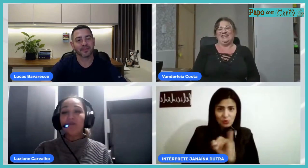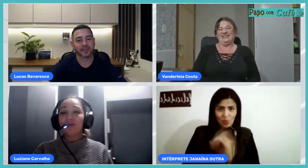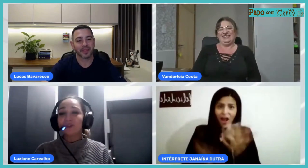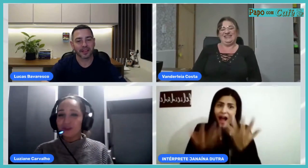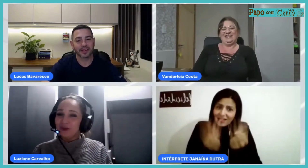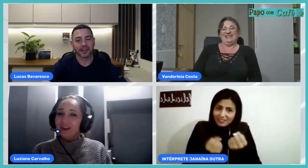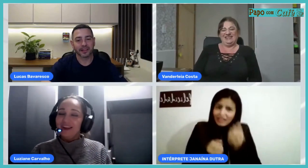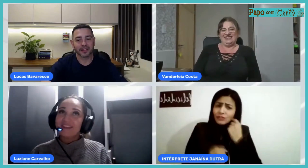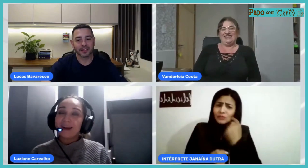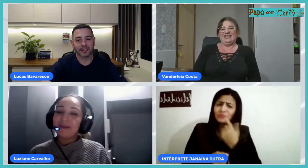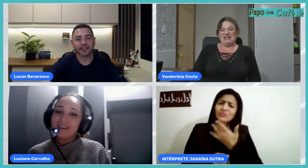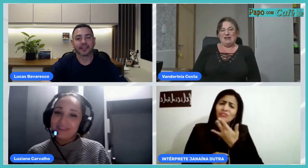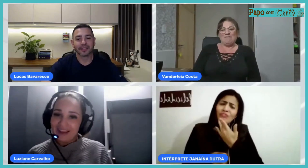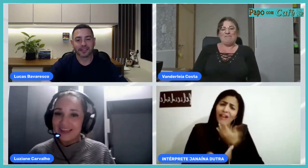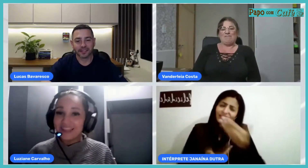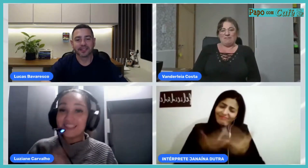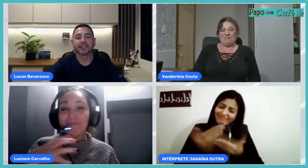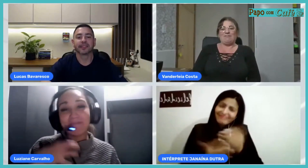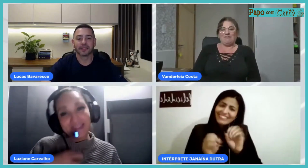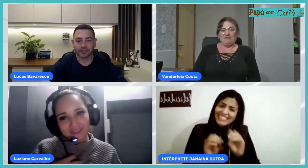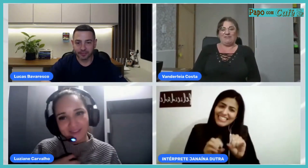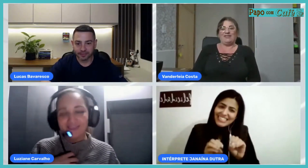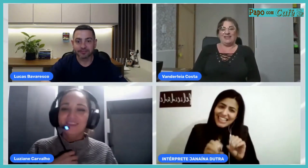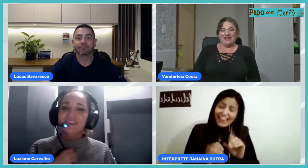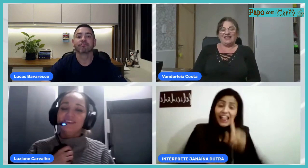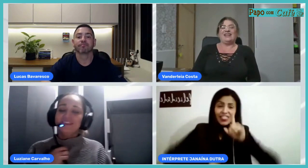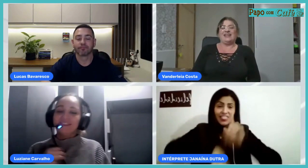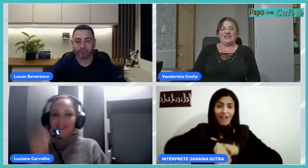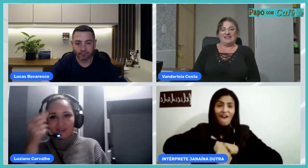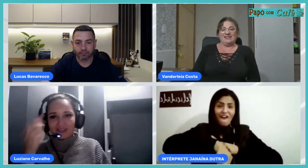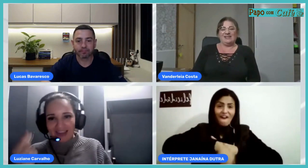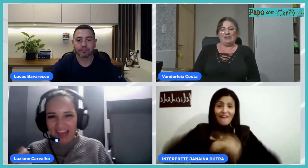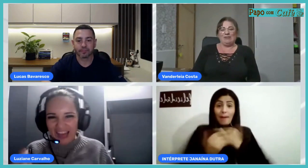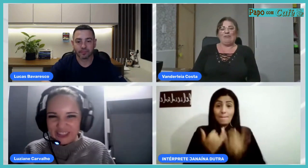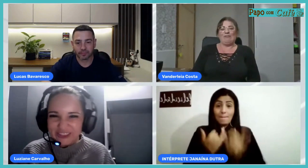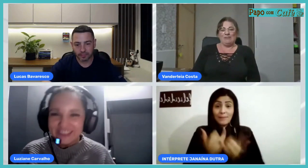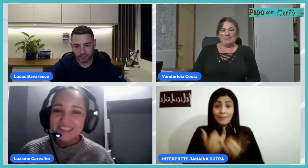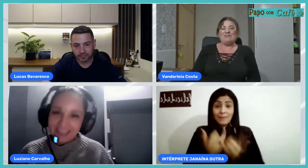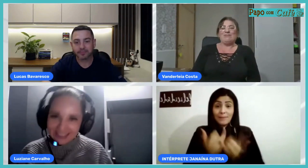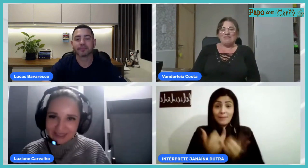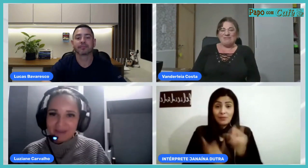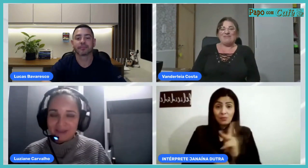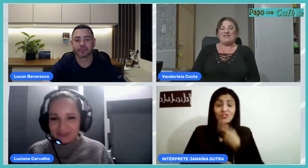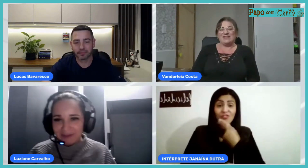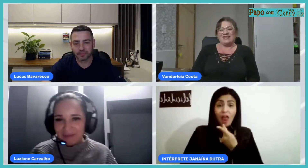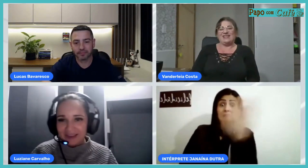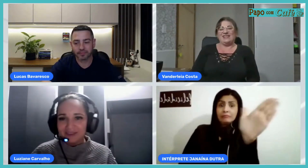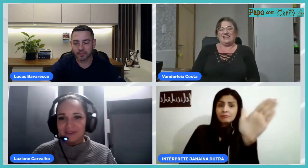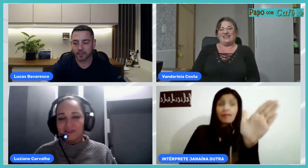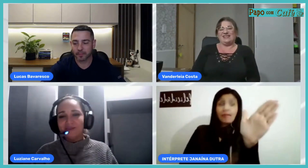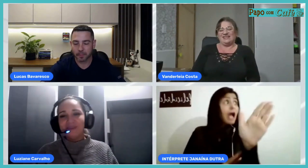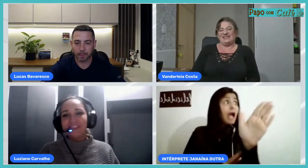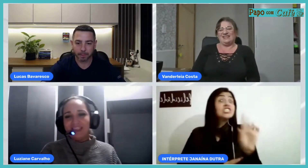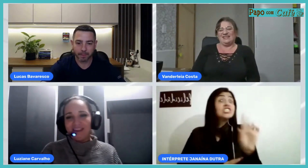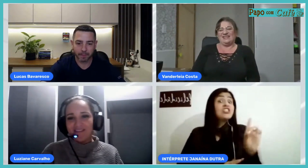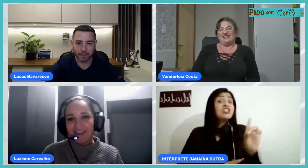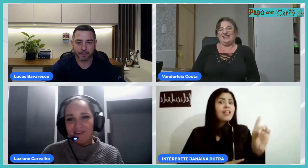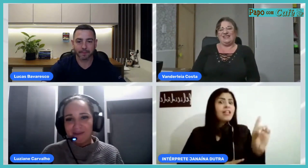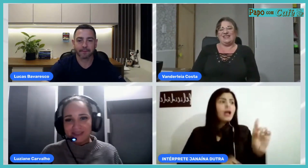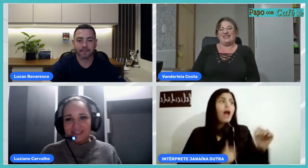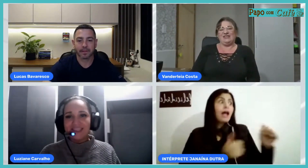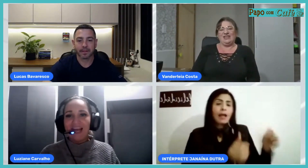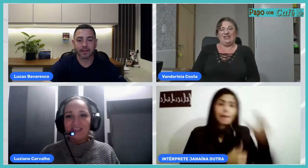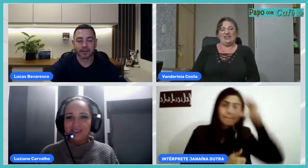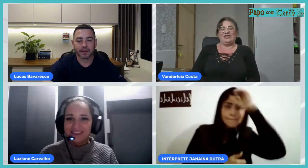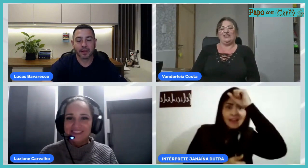É um curso trabalhando, né? Recebendo o salário e recebendo também um ensino ali,